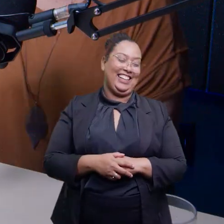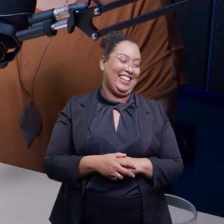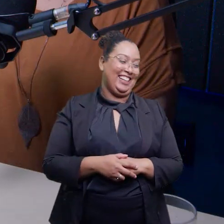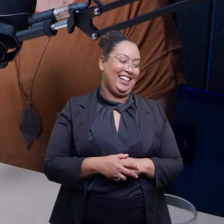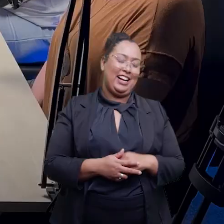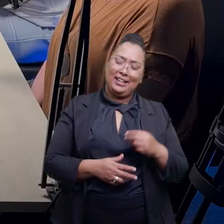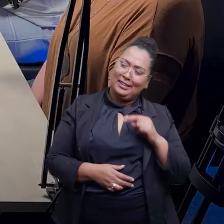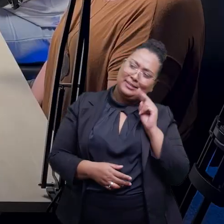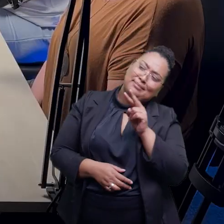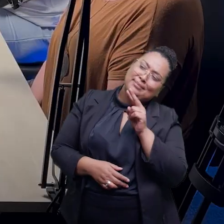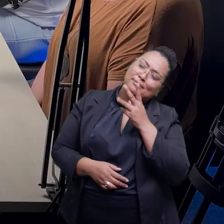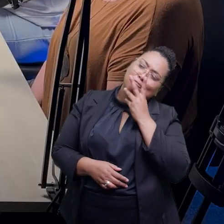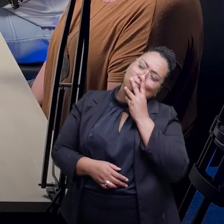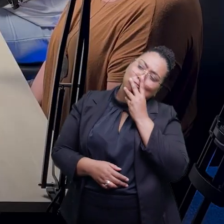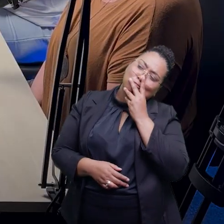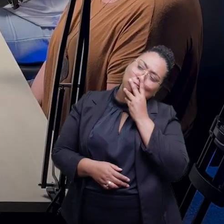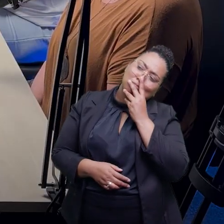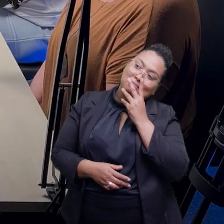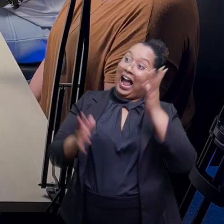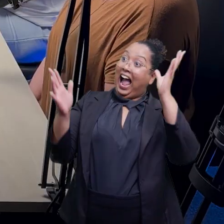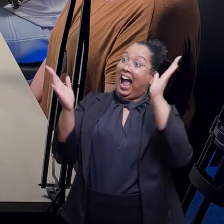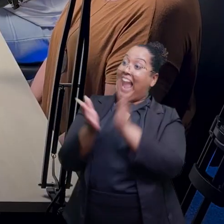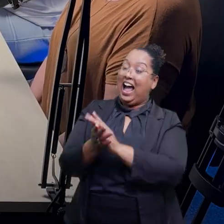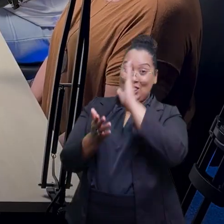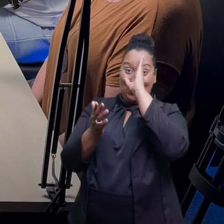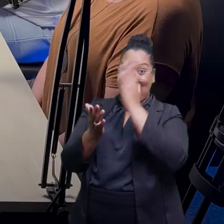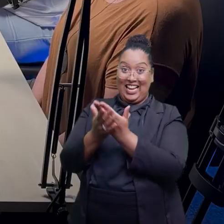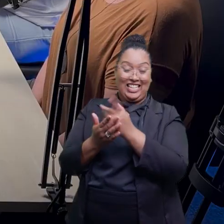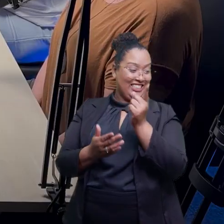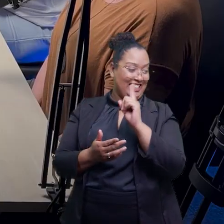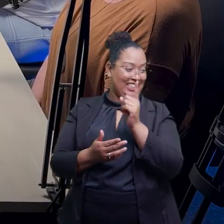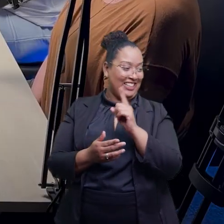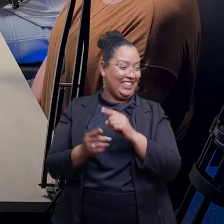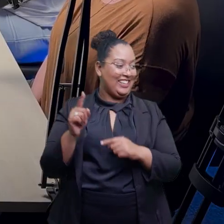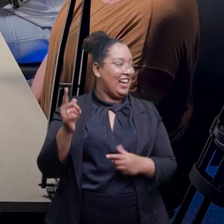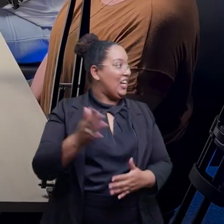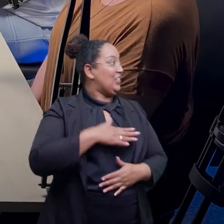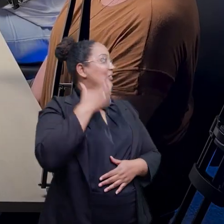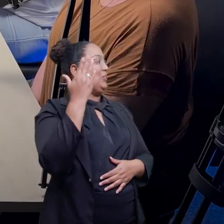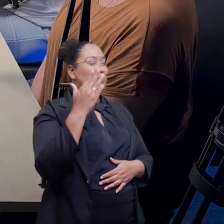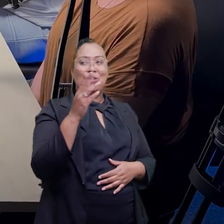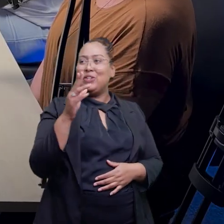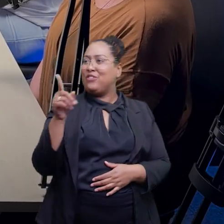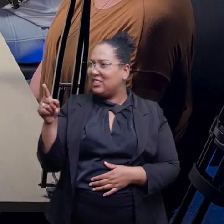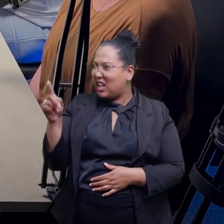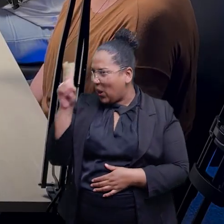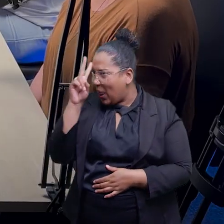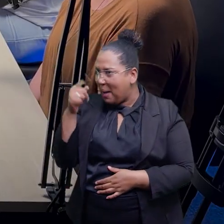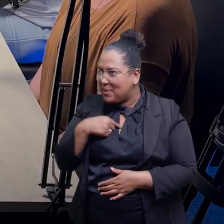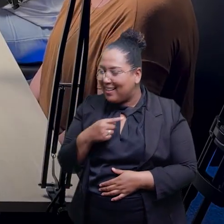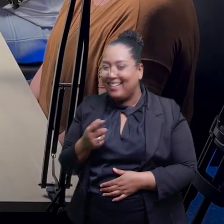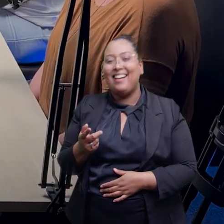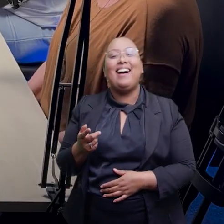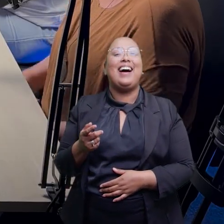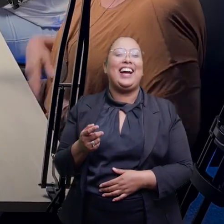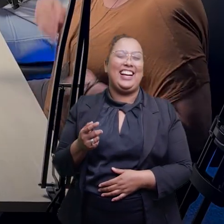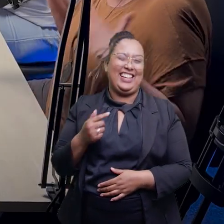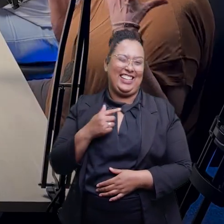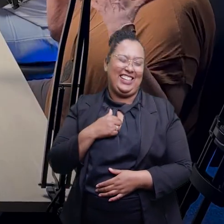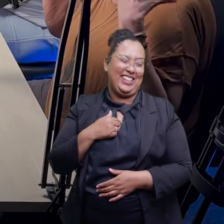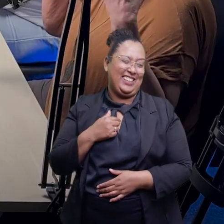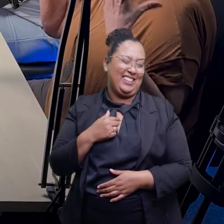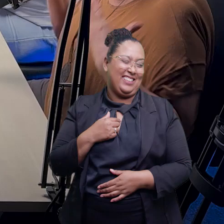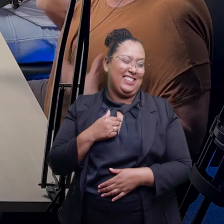E aí eu paro assim alguns segundos, fazendo, não acredito. Um pouquinho. Não acredito que você não vai lembrar de mim, né? E aí eu